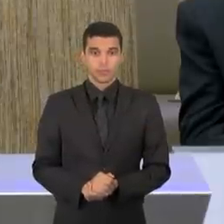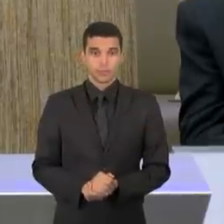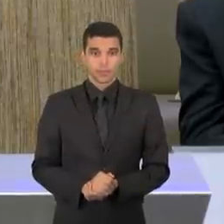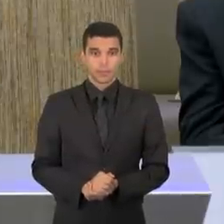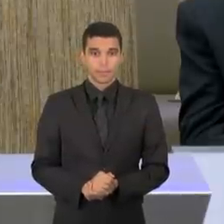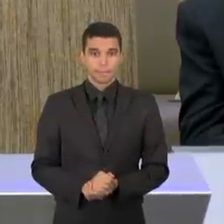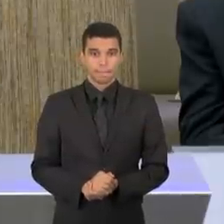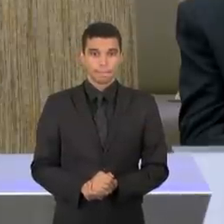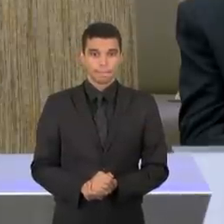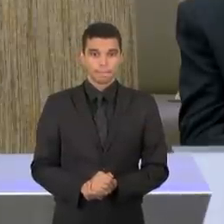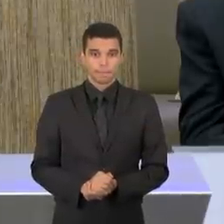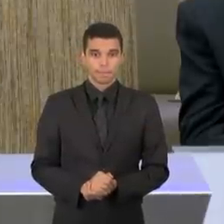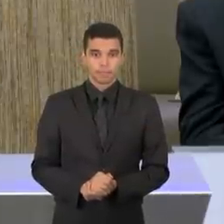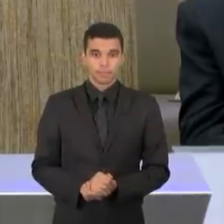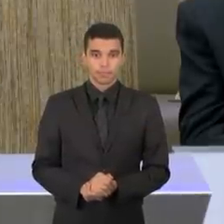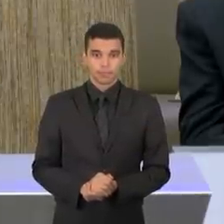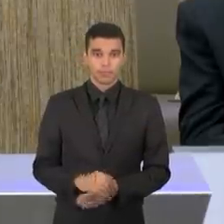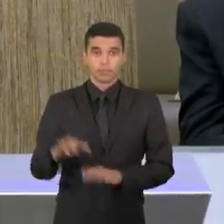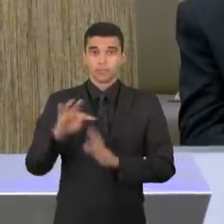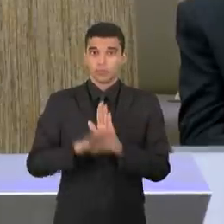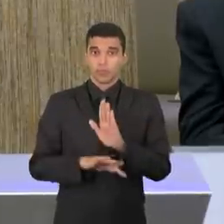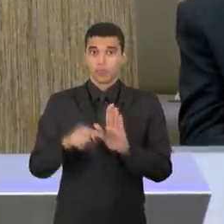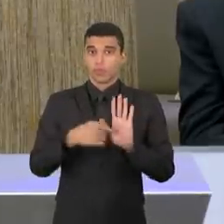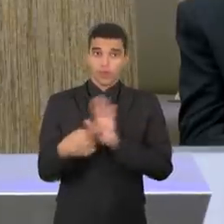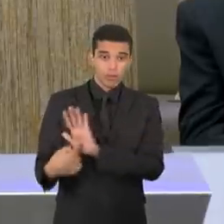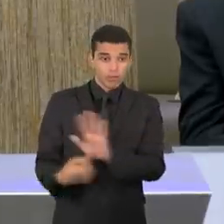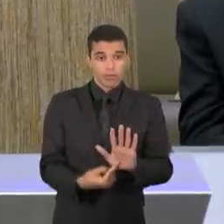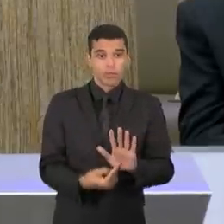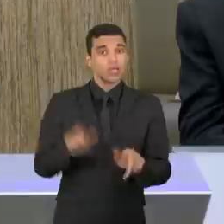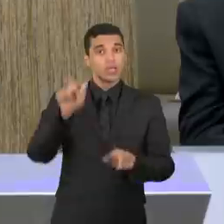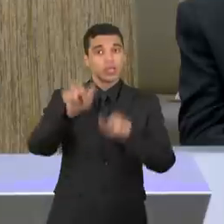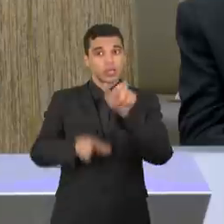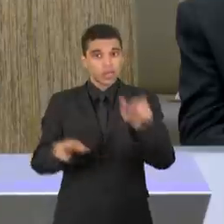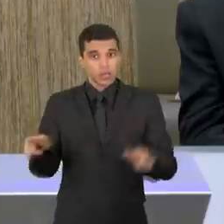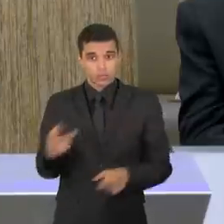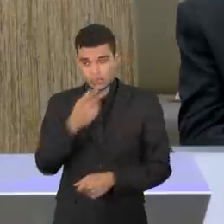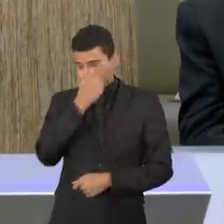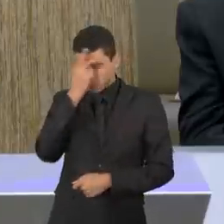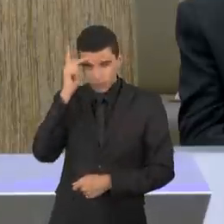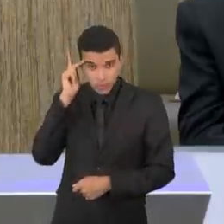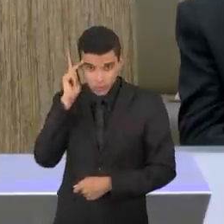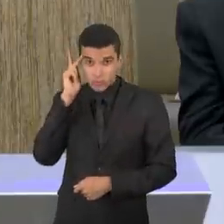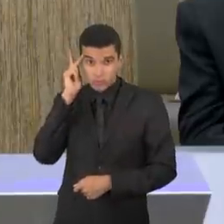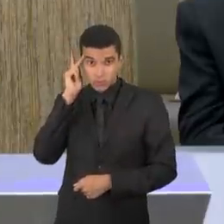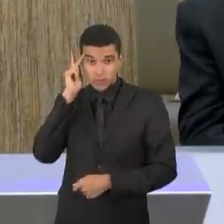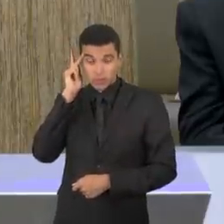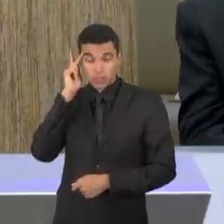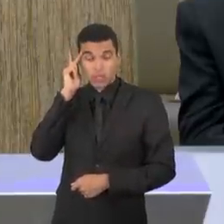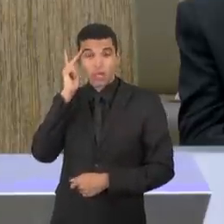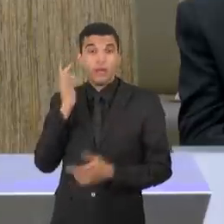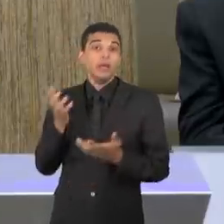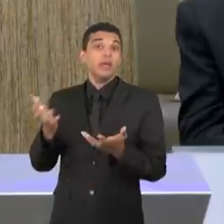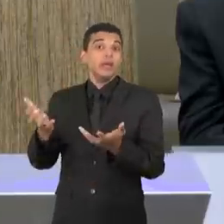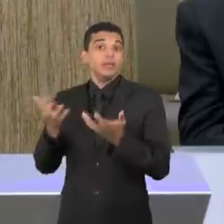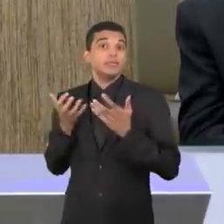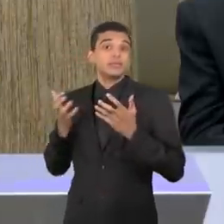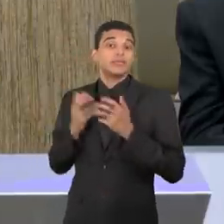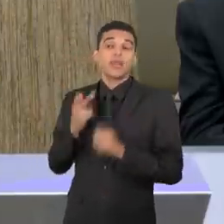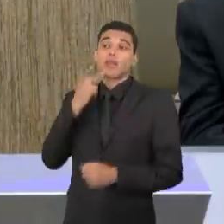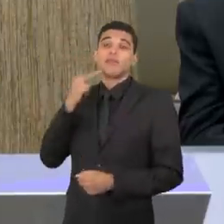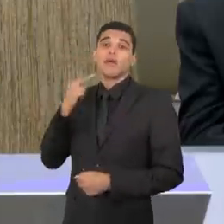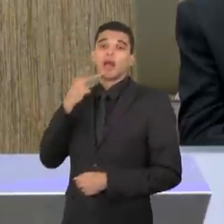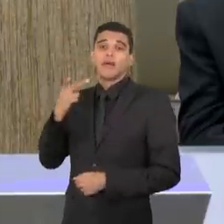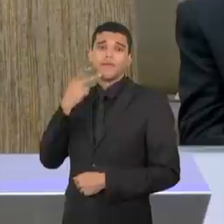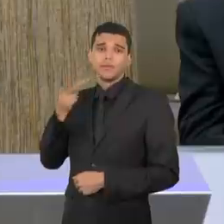lisonjeavam com a sua boca e com a sua língua, mentiam, porque o seu coração não era reto perante para com